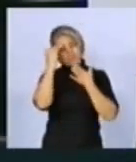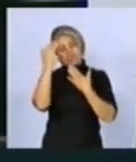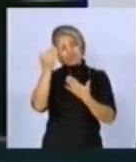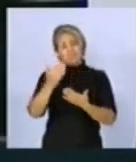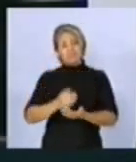senhor